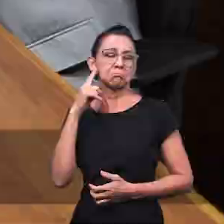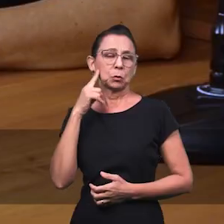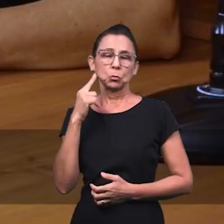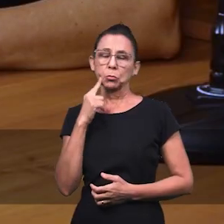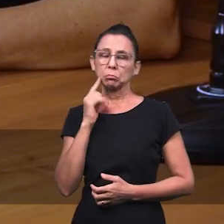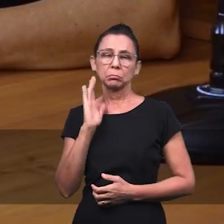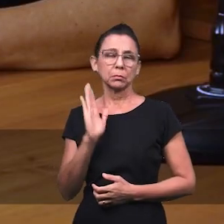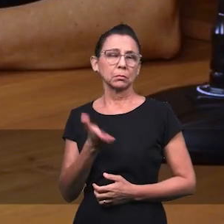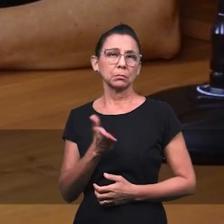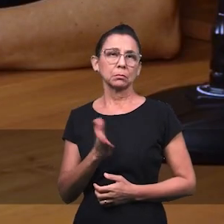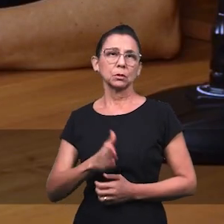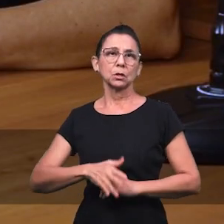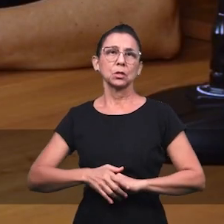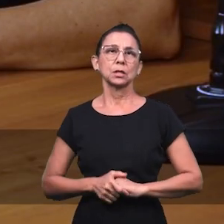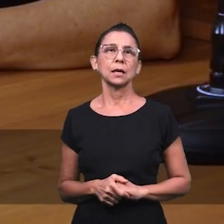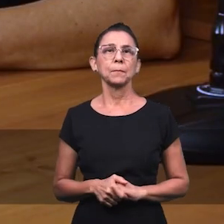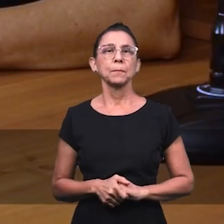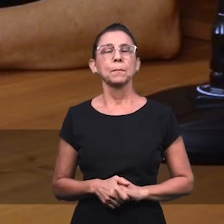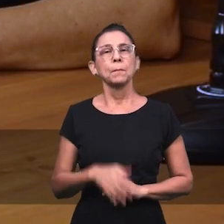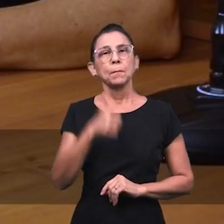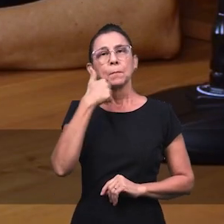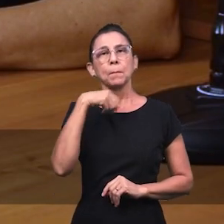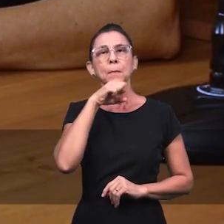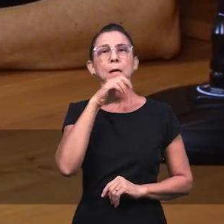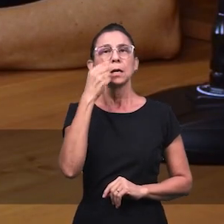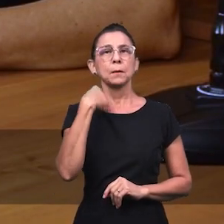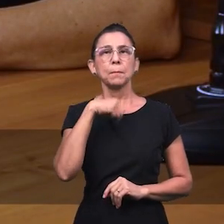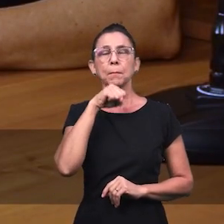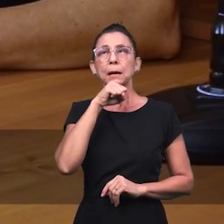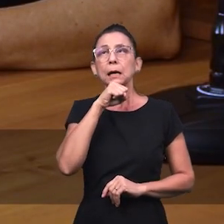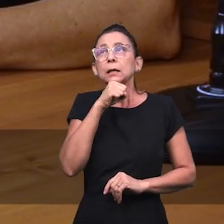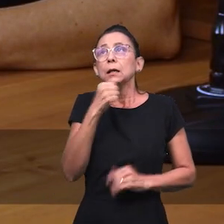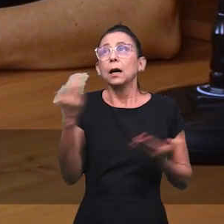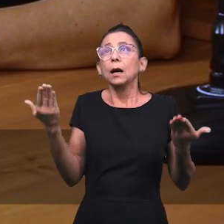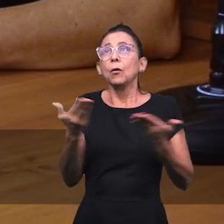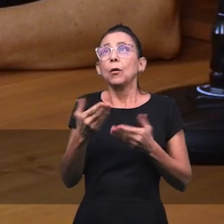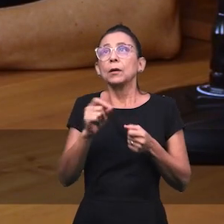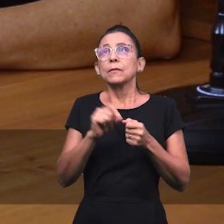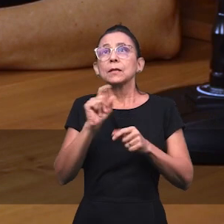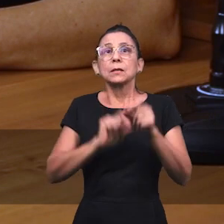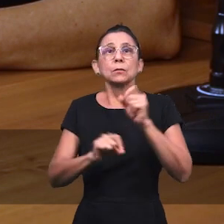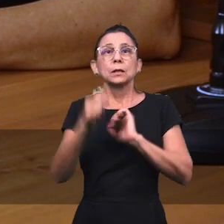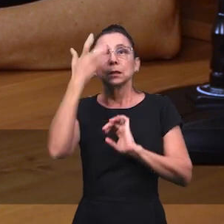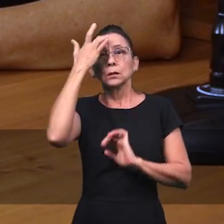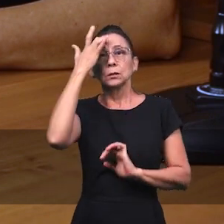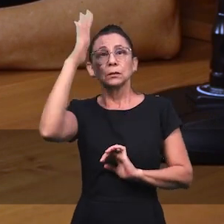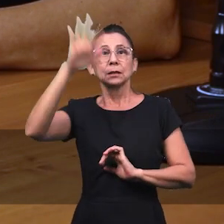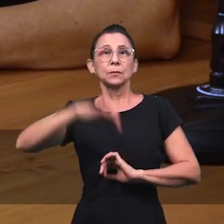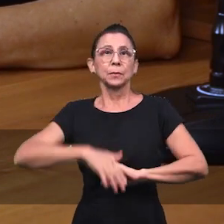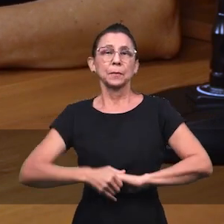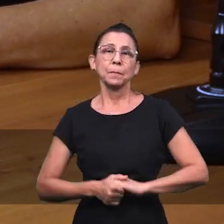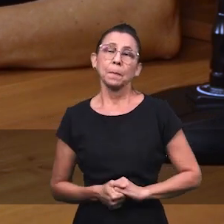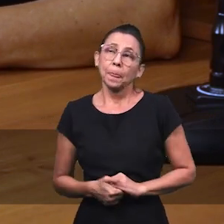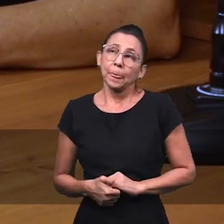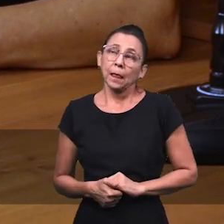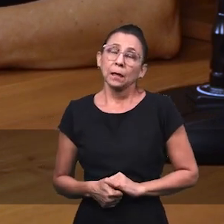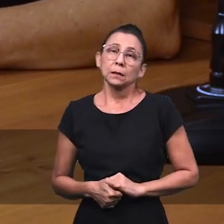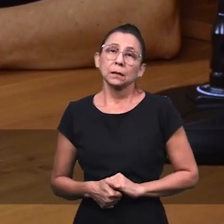deficiência. Os meus pais não sabiam o que faziam. Então, o meu